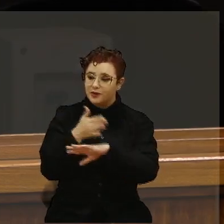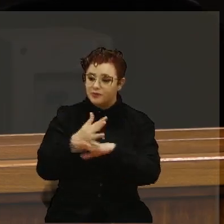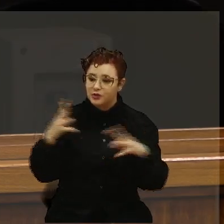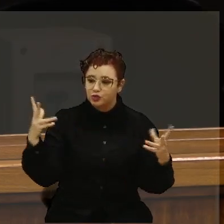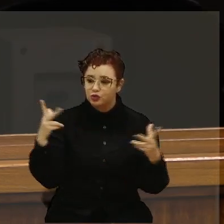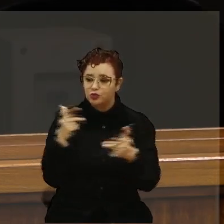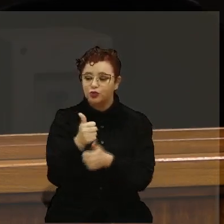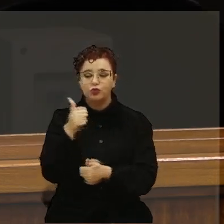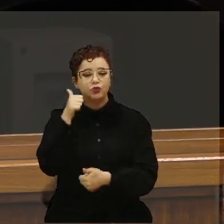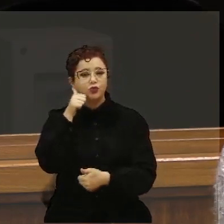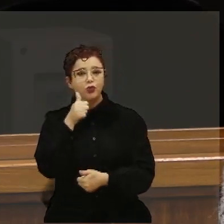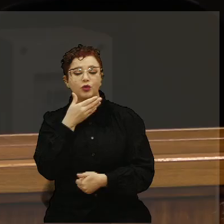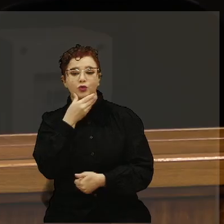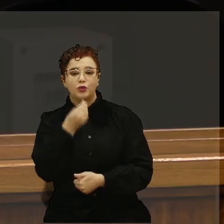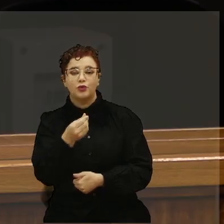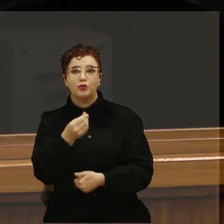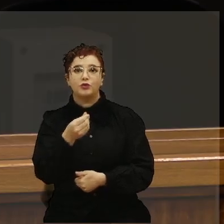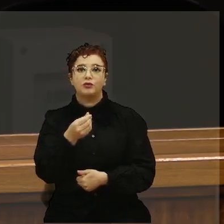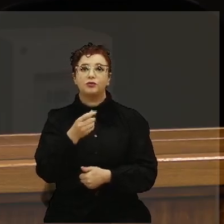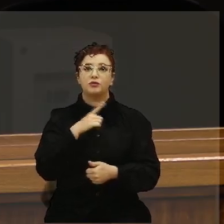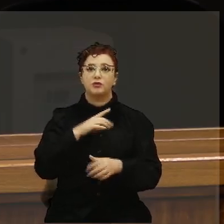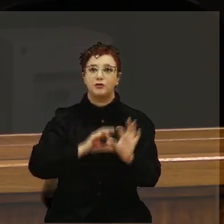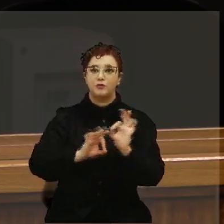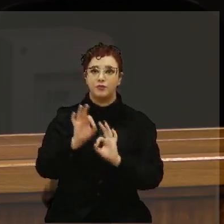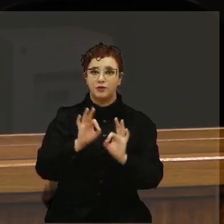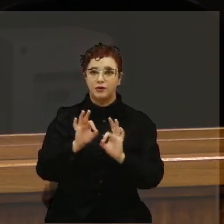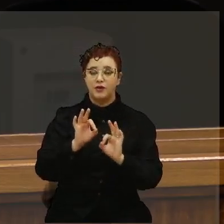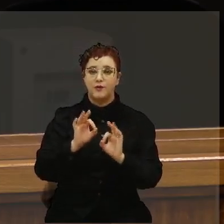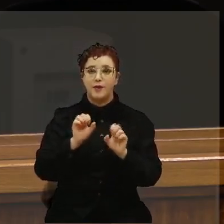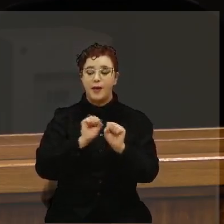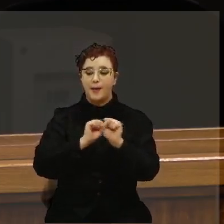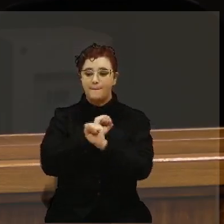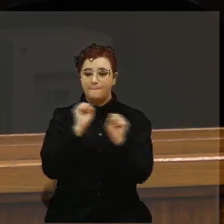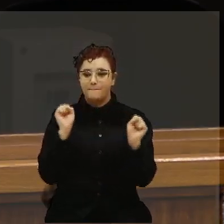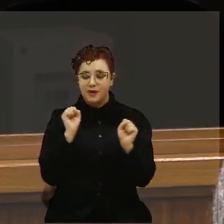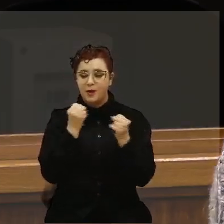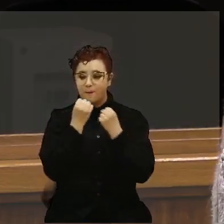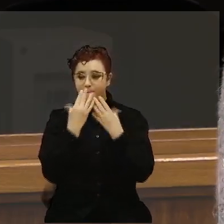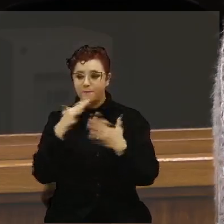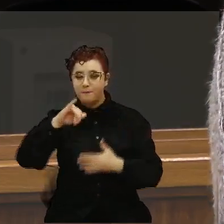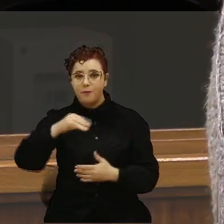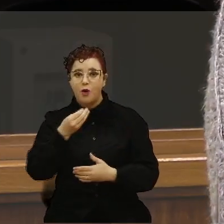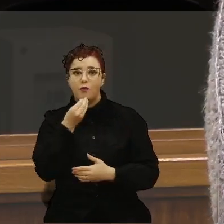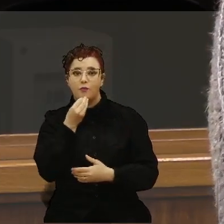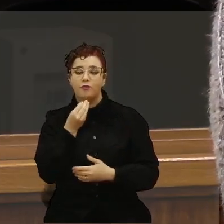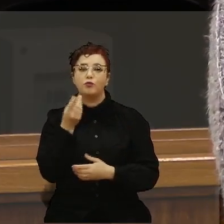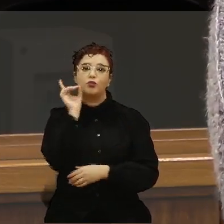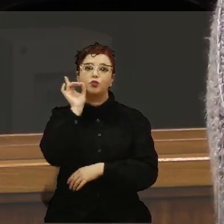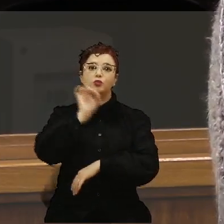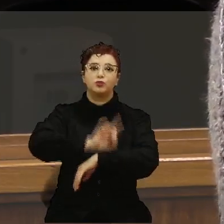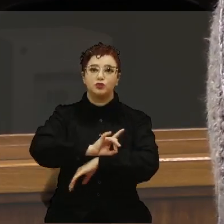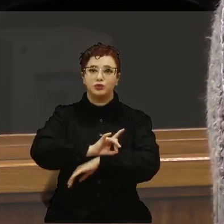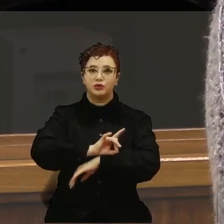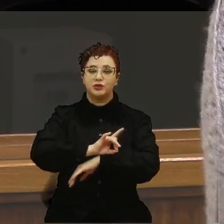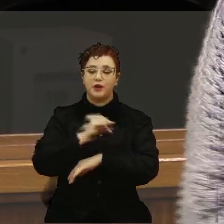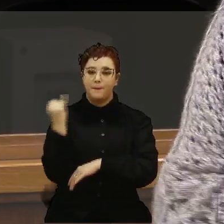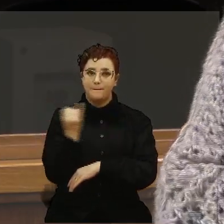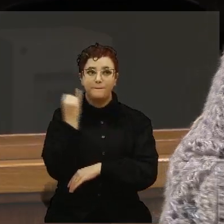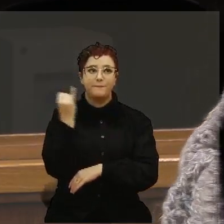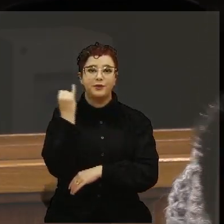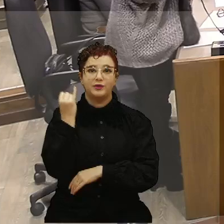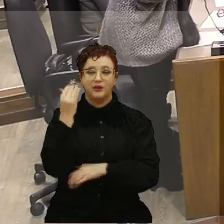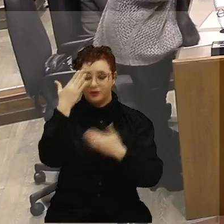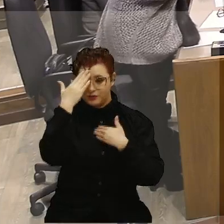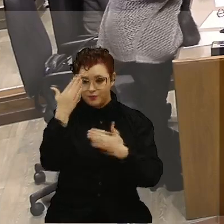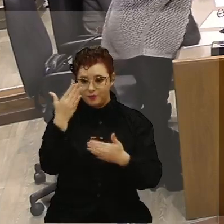tenho certeza que nós vamos ter um programa, uma manhã bem proveitosa e um dia muito importante.